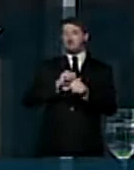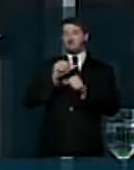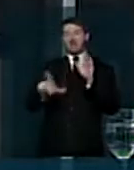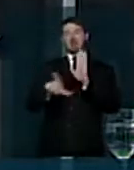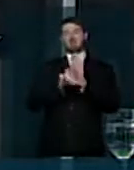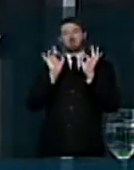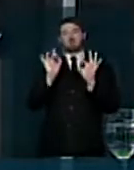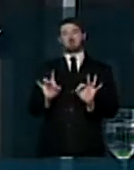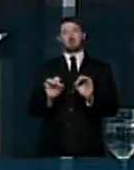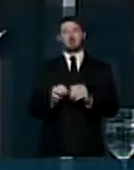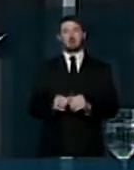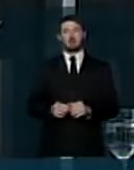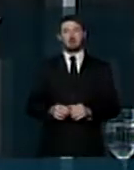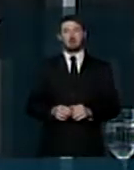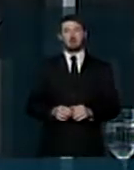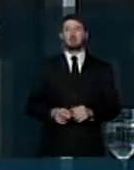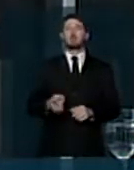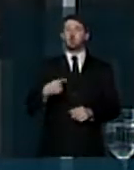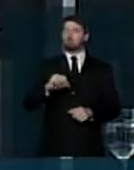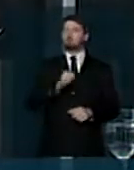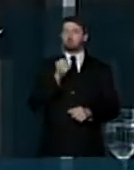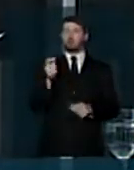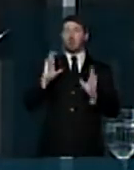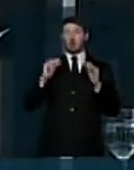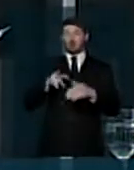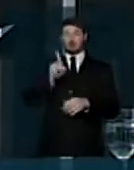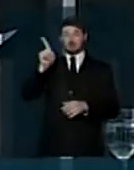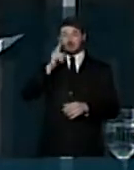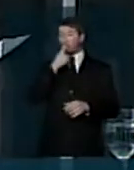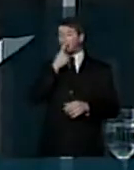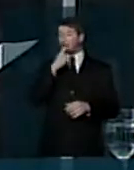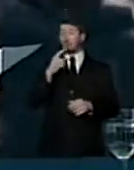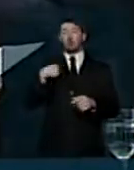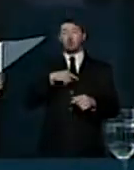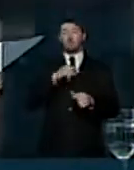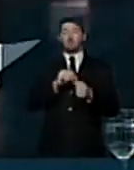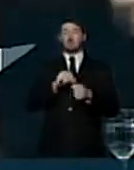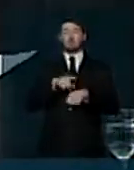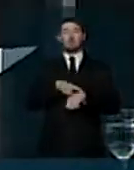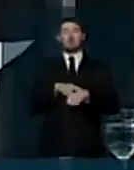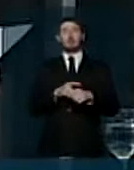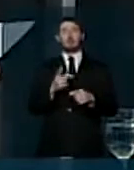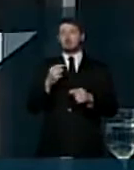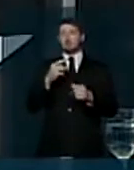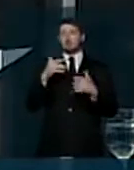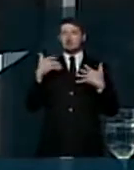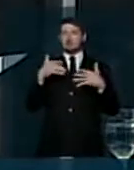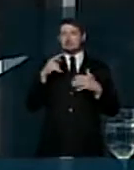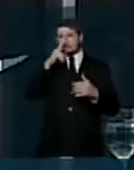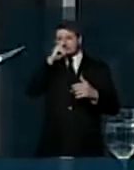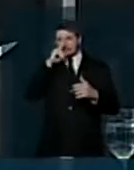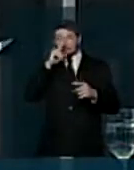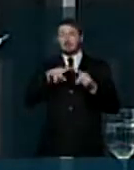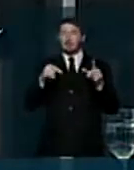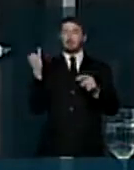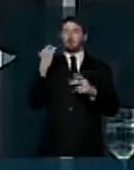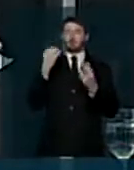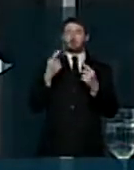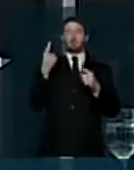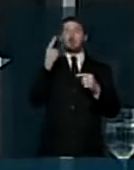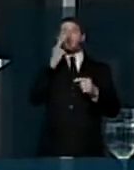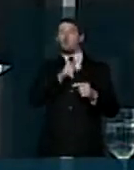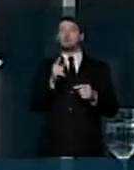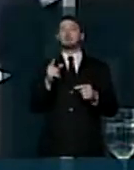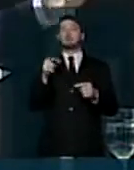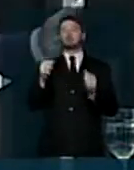Pública, nós coordenamos um momento que foi um momento muito delicado, mas muito importante, para termos